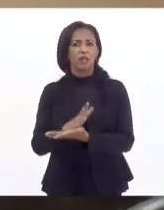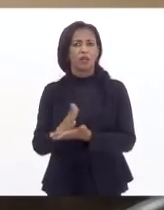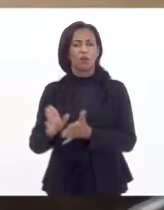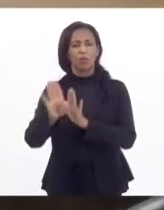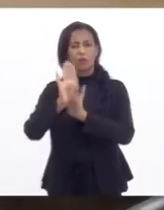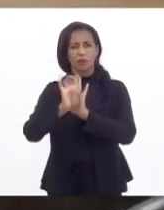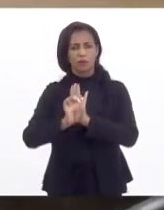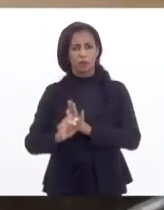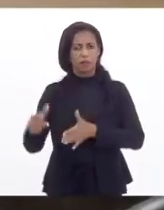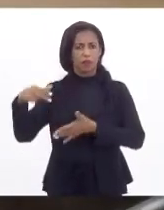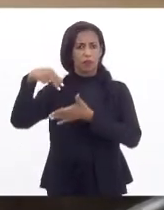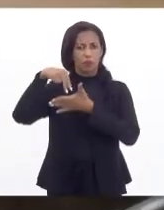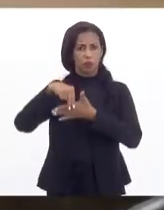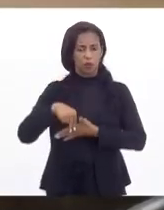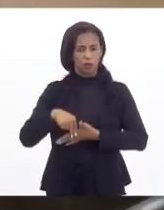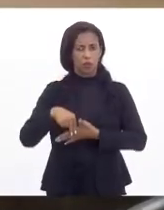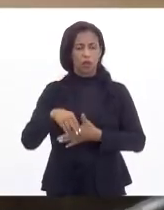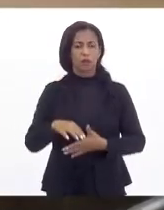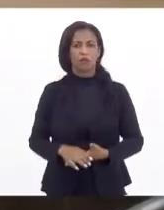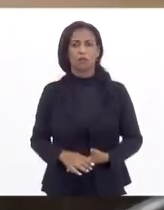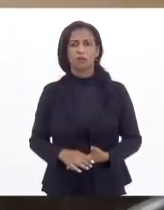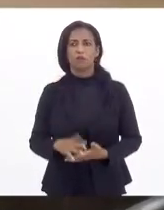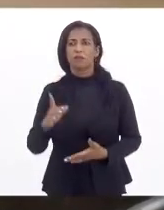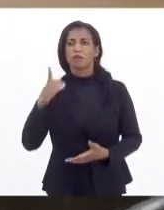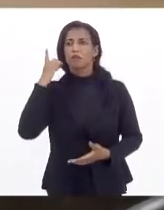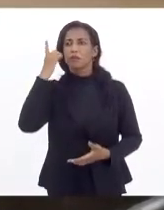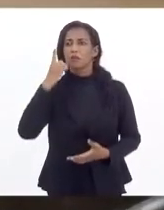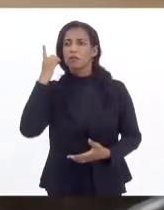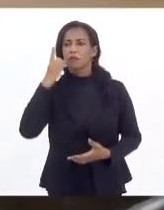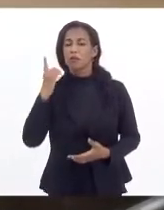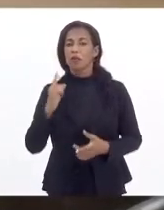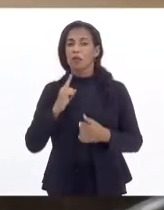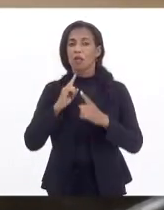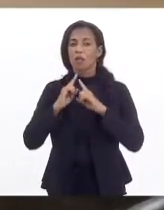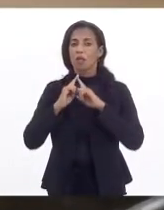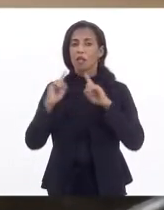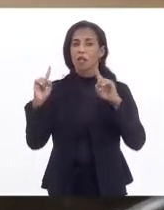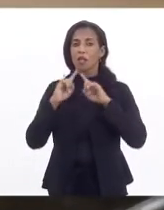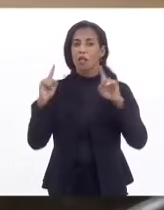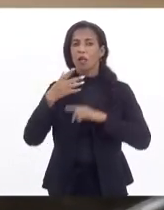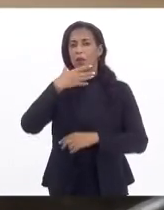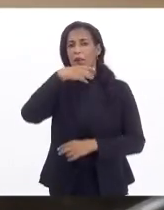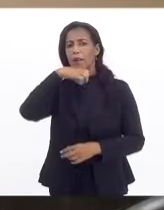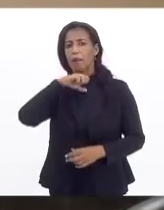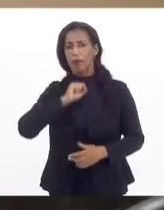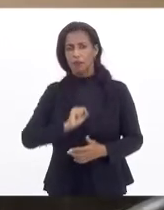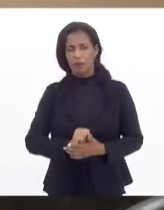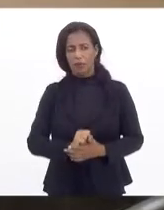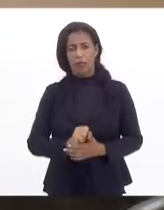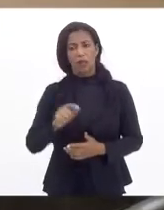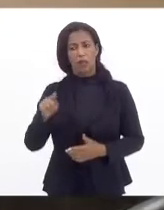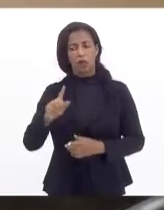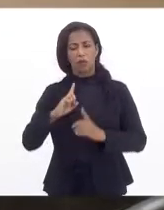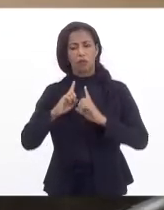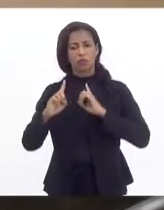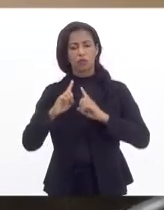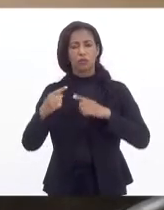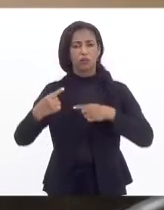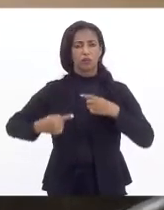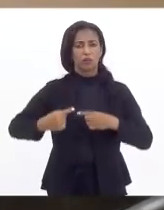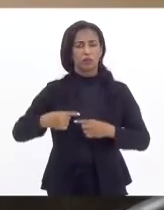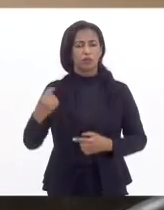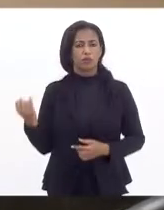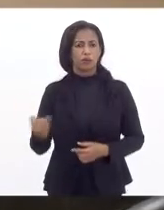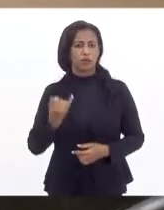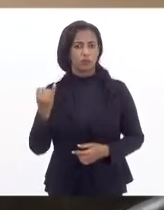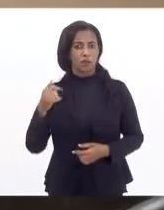emendas protocoladas ao projeto, que são de deputados que questionam o papel do Paulo Freire. Esse é um debate político importante, né?